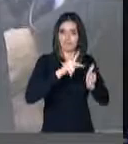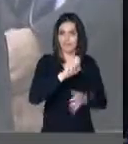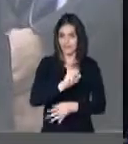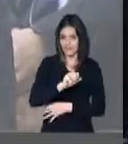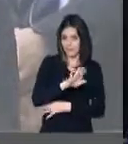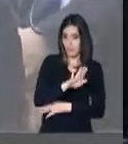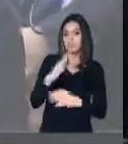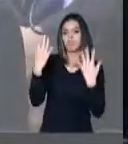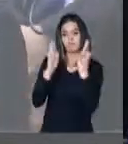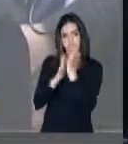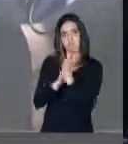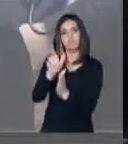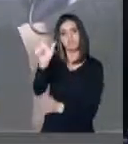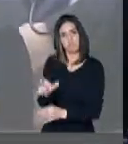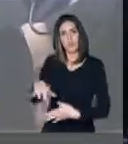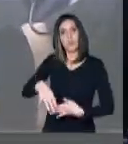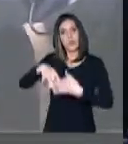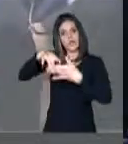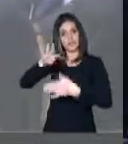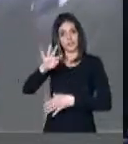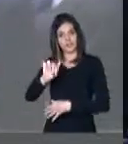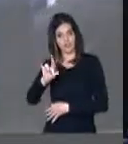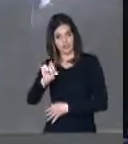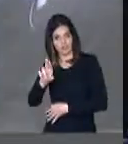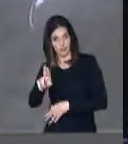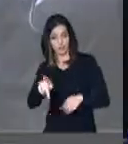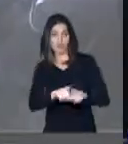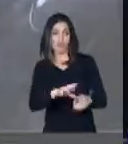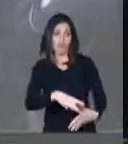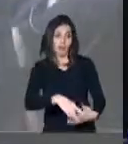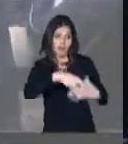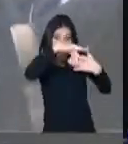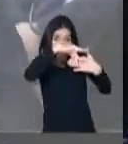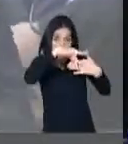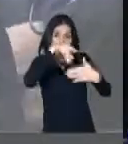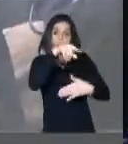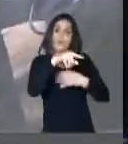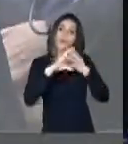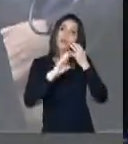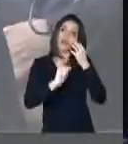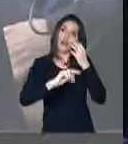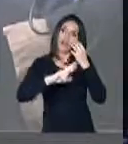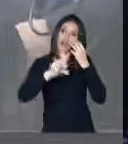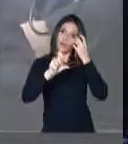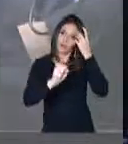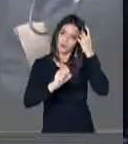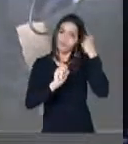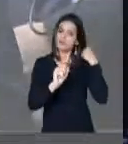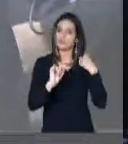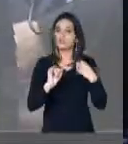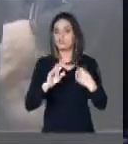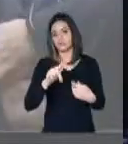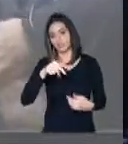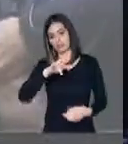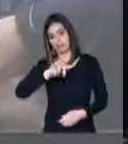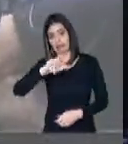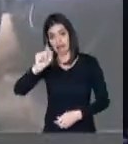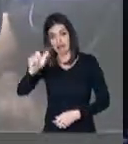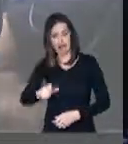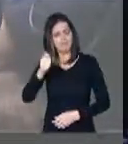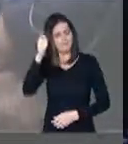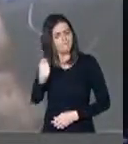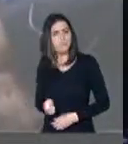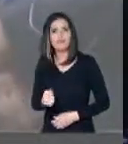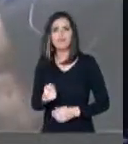nosso líder Tadeu, quero parabenizar a condução do nosso líder maior, o Carlos Siqueira, que com muita firmeza vem